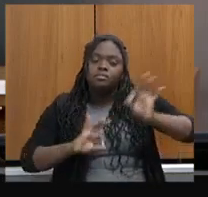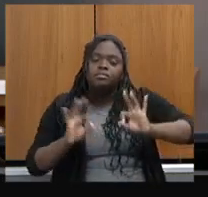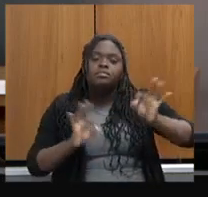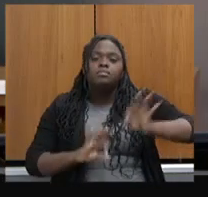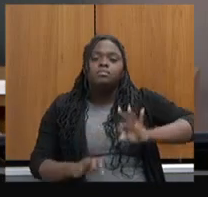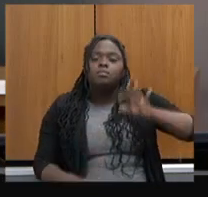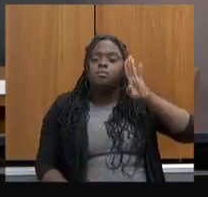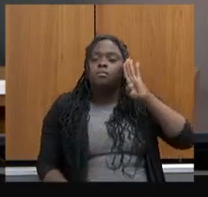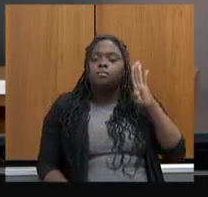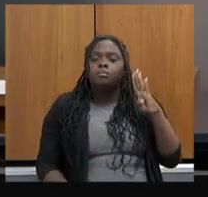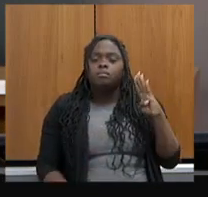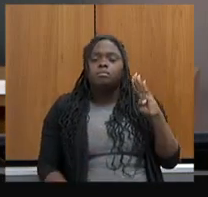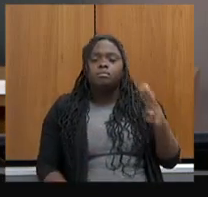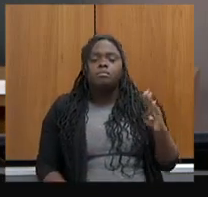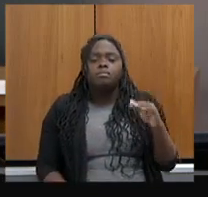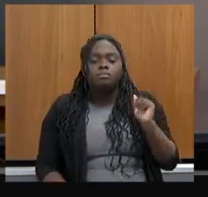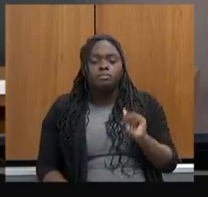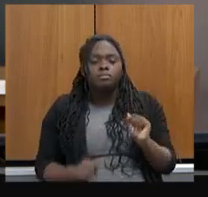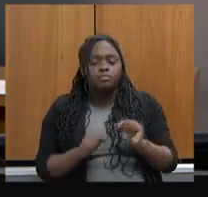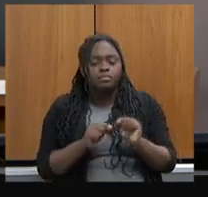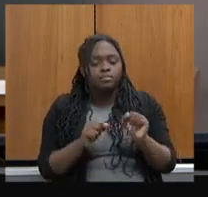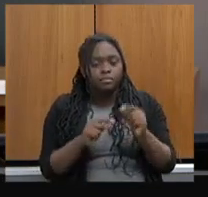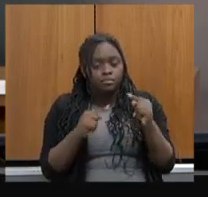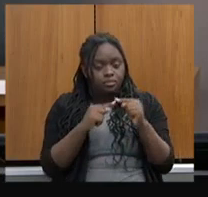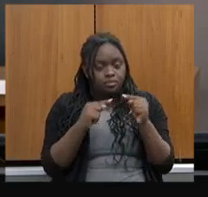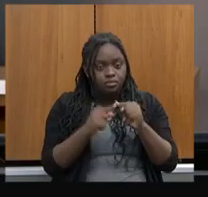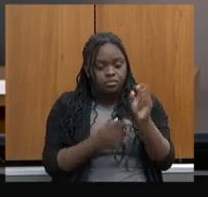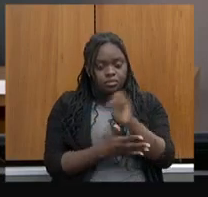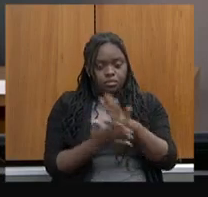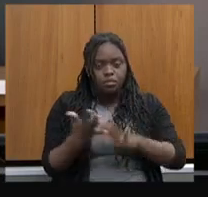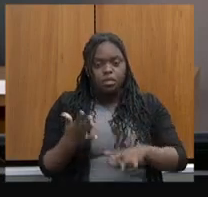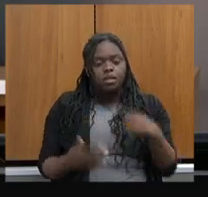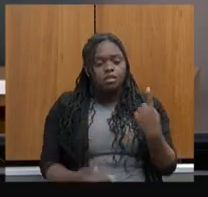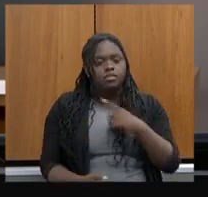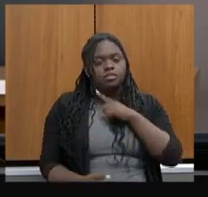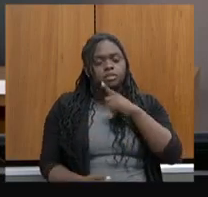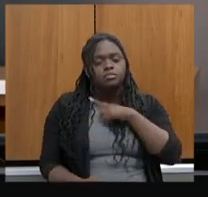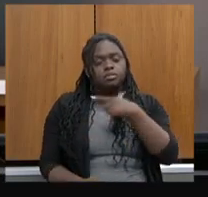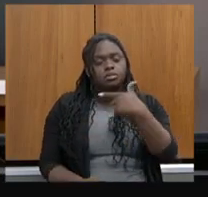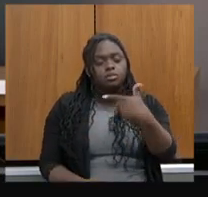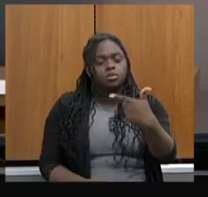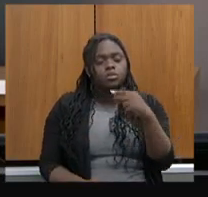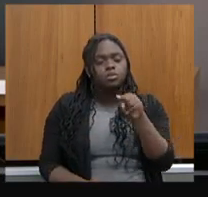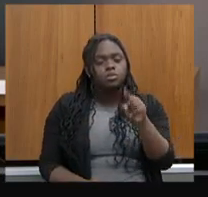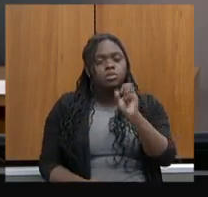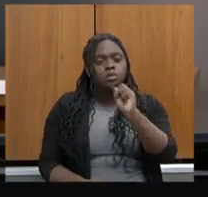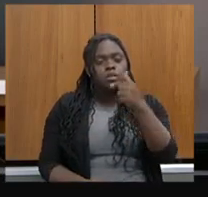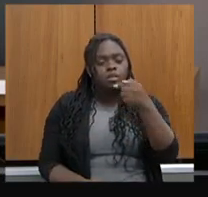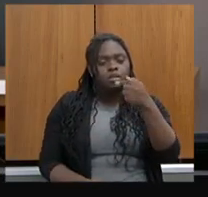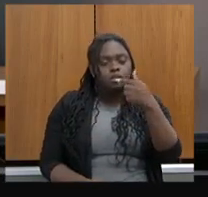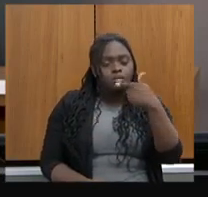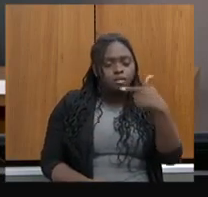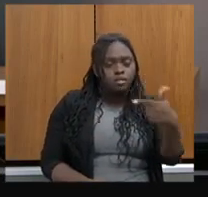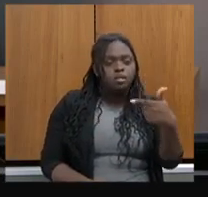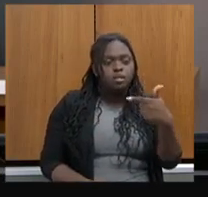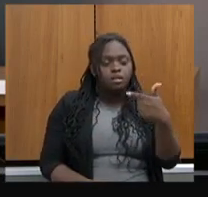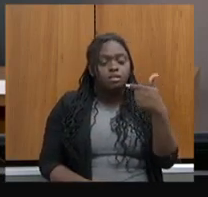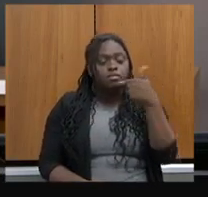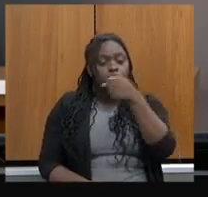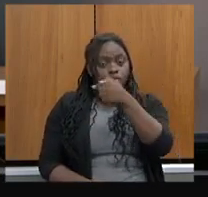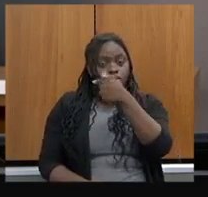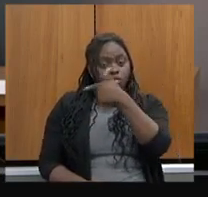especificamente para essa atividade então nós tivemos 2.827 bombeiros que passaram por